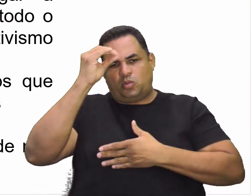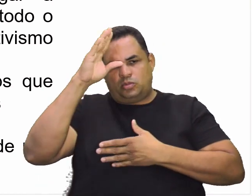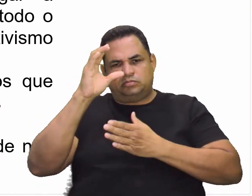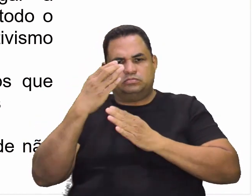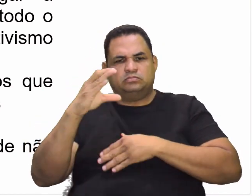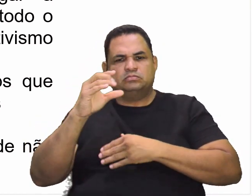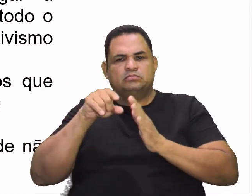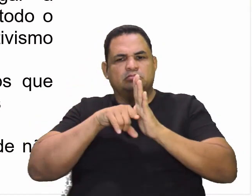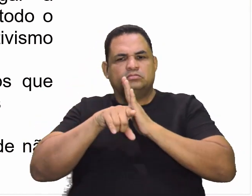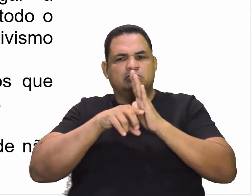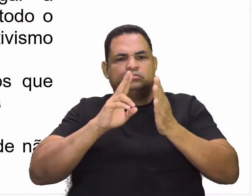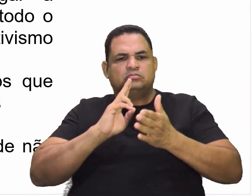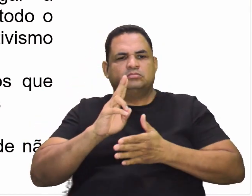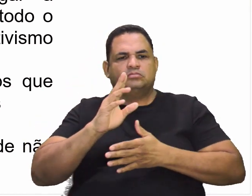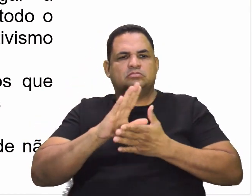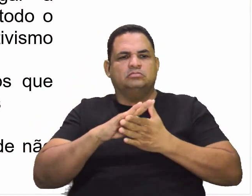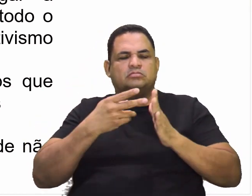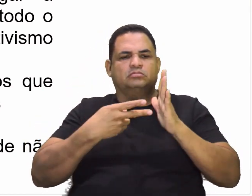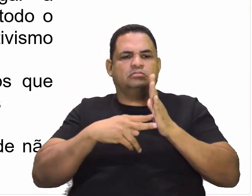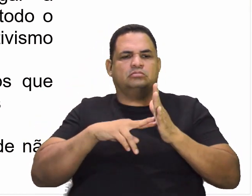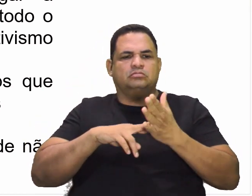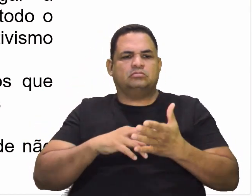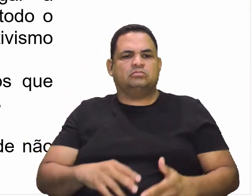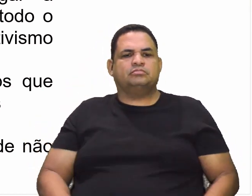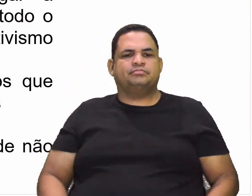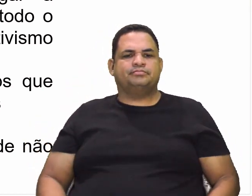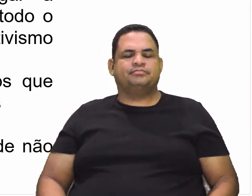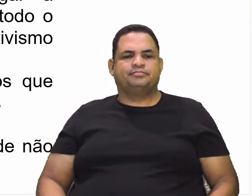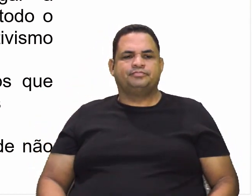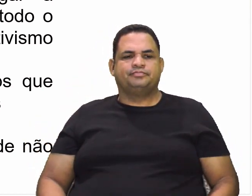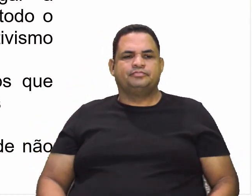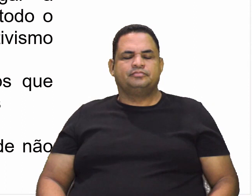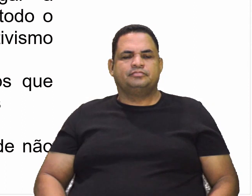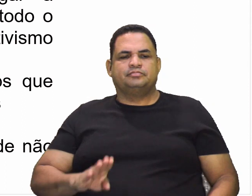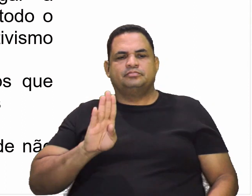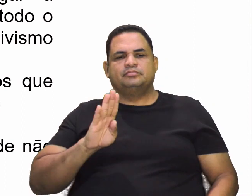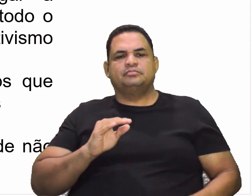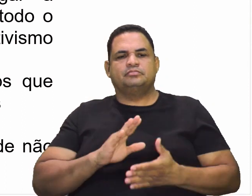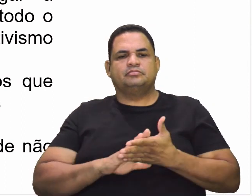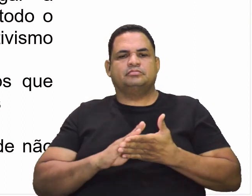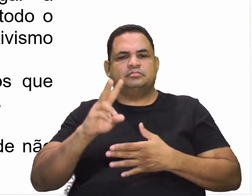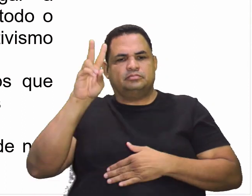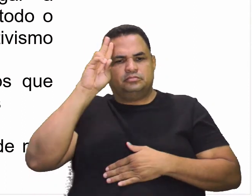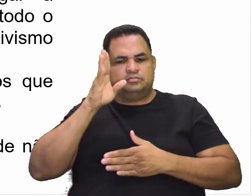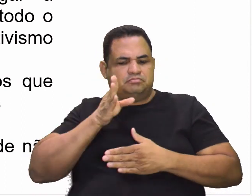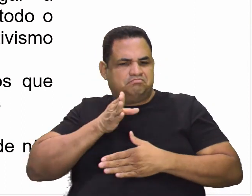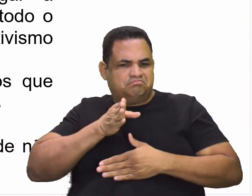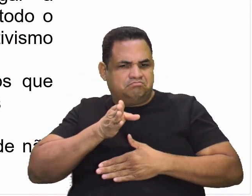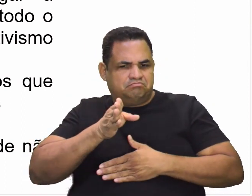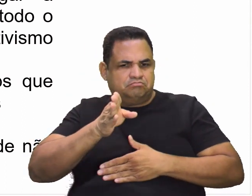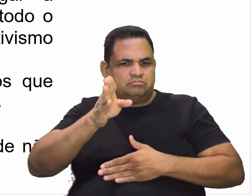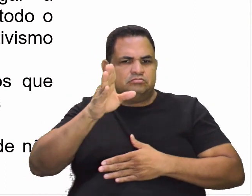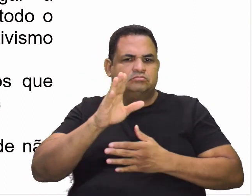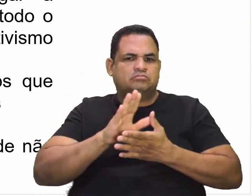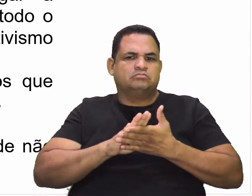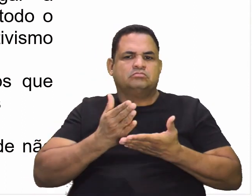científico que analisasse os processos de seus significados? Letra B. Era uma história